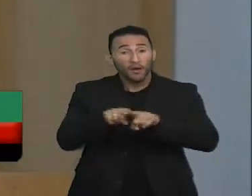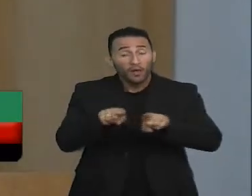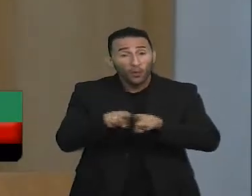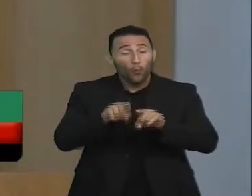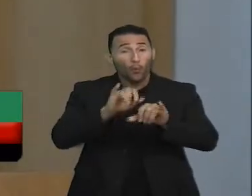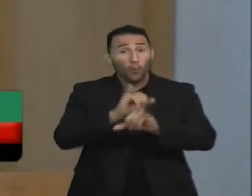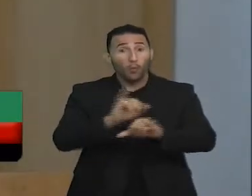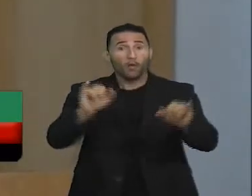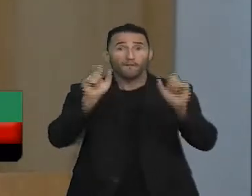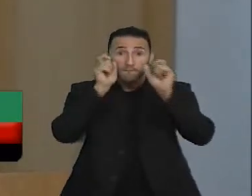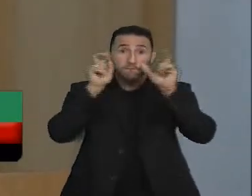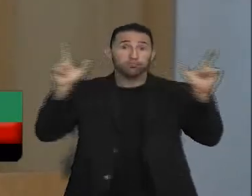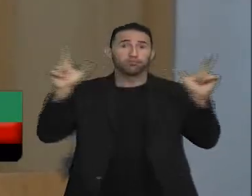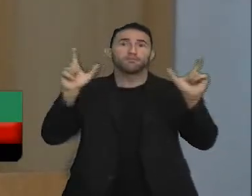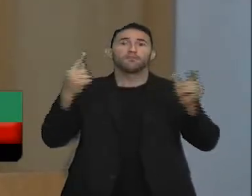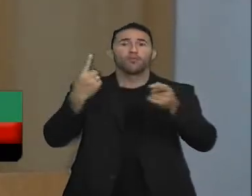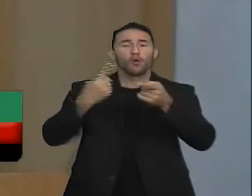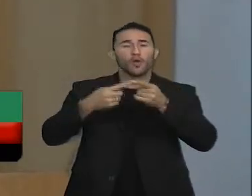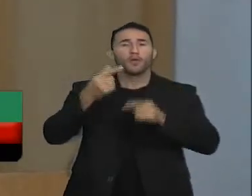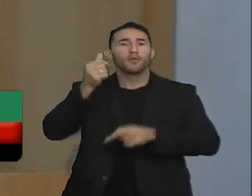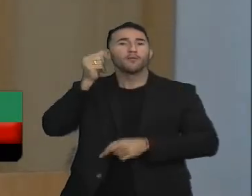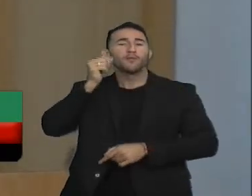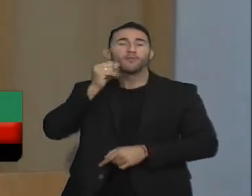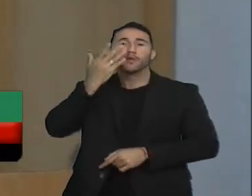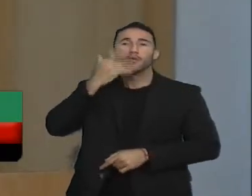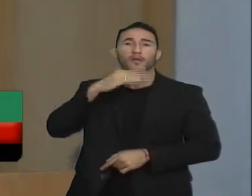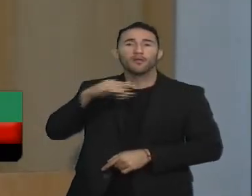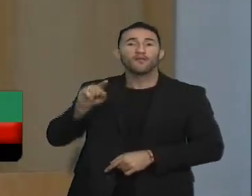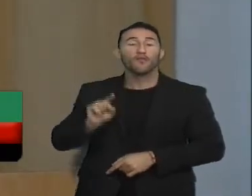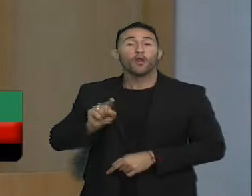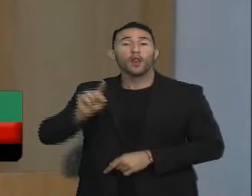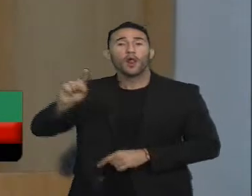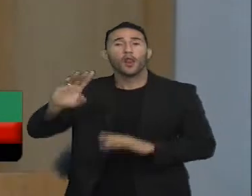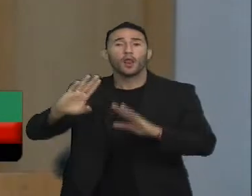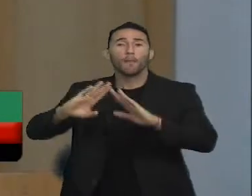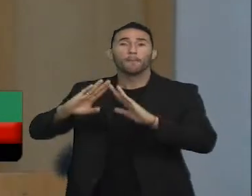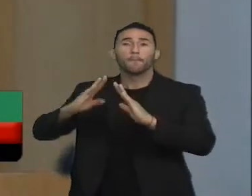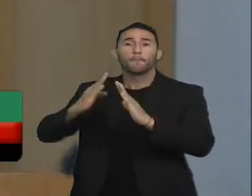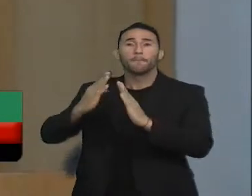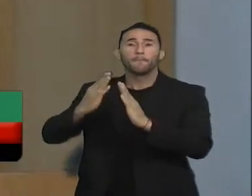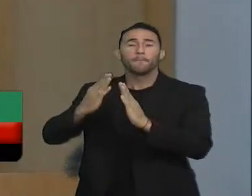alerta, porque essa criança foi até a padaria para comprar pão.